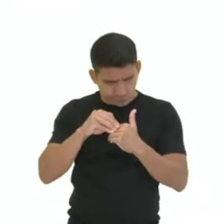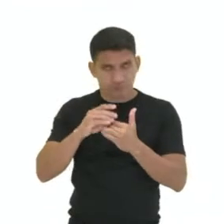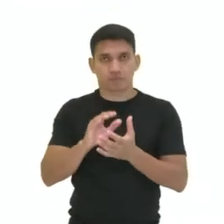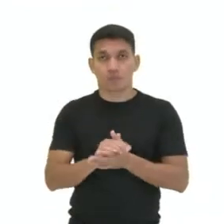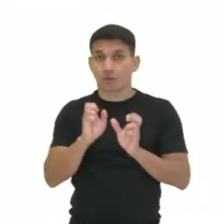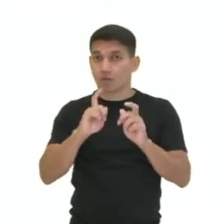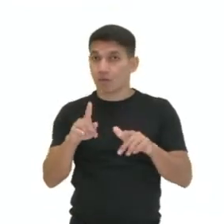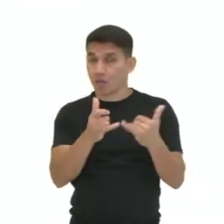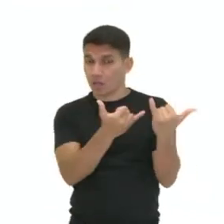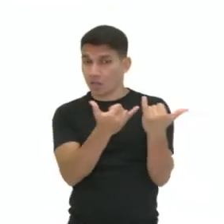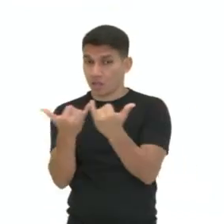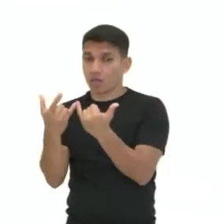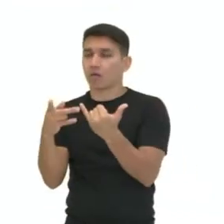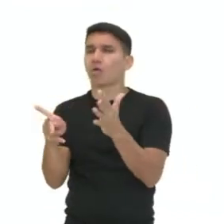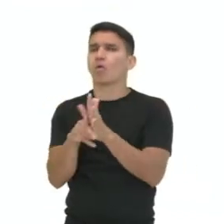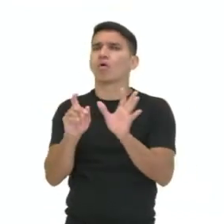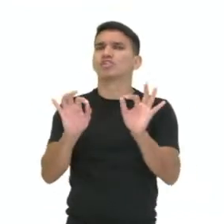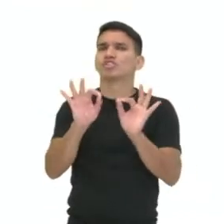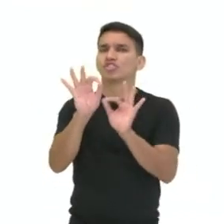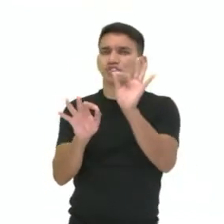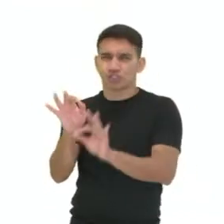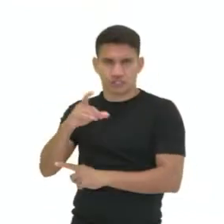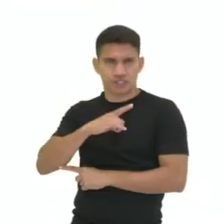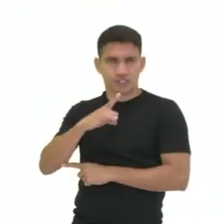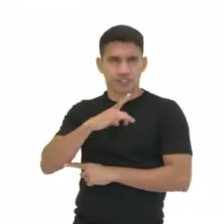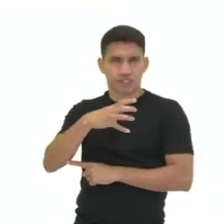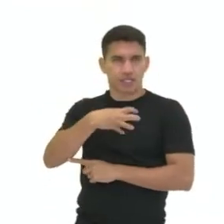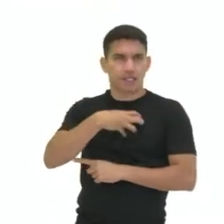está estruturada como uma forma verbal,